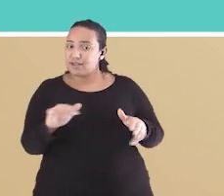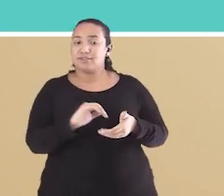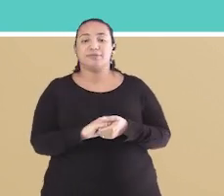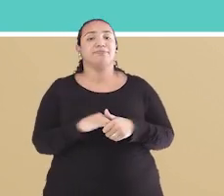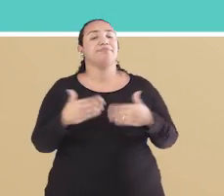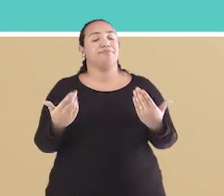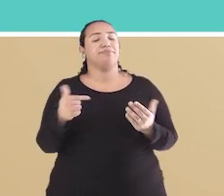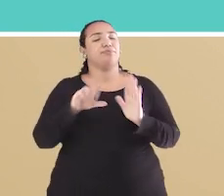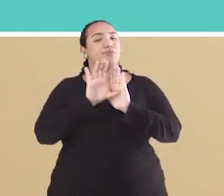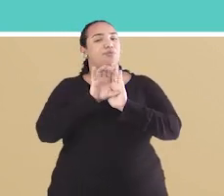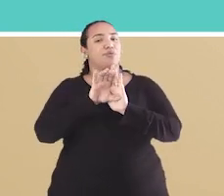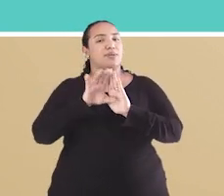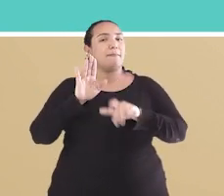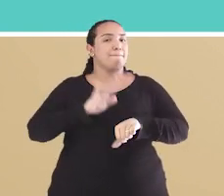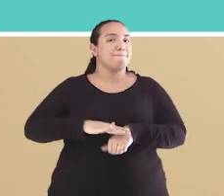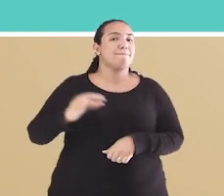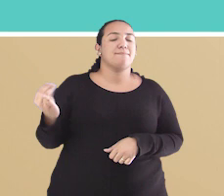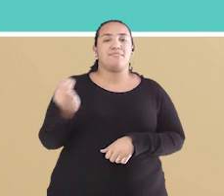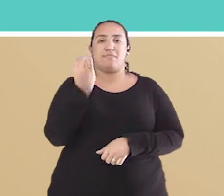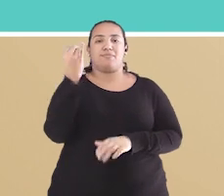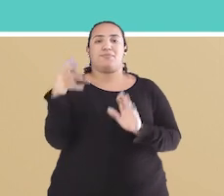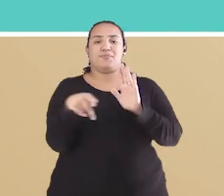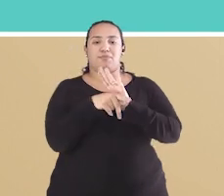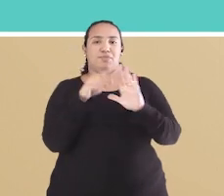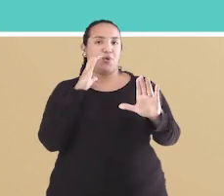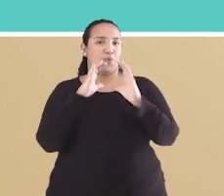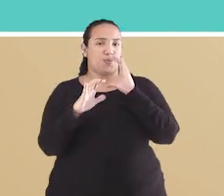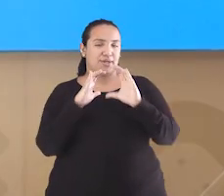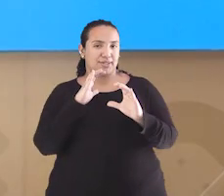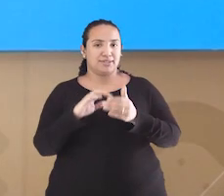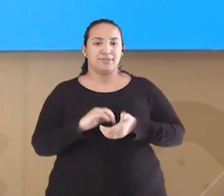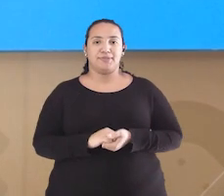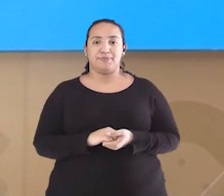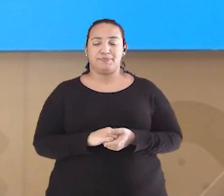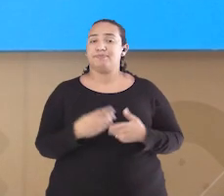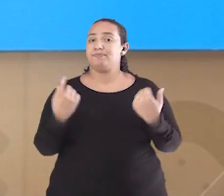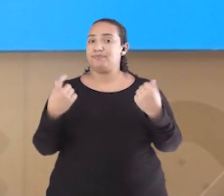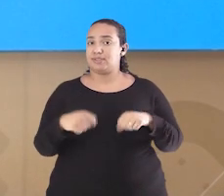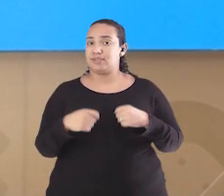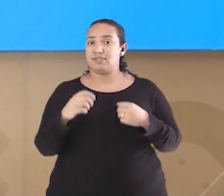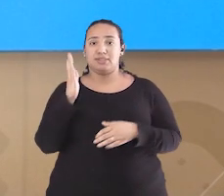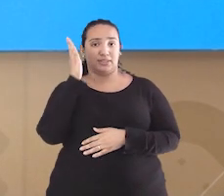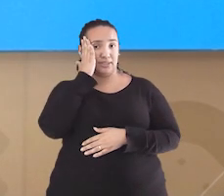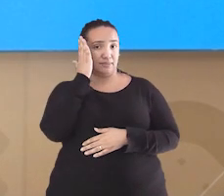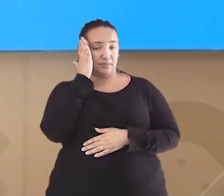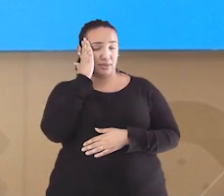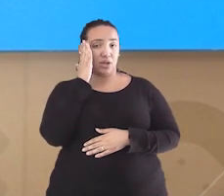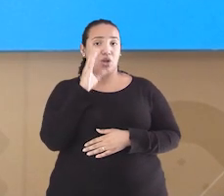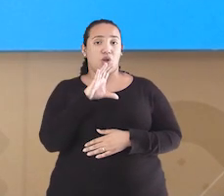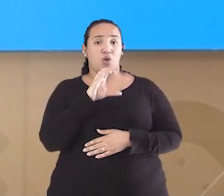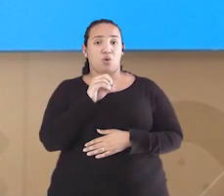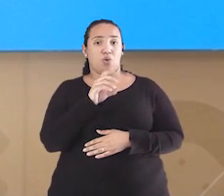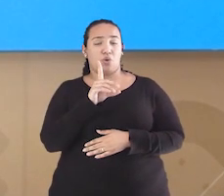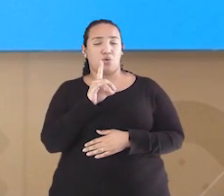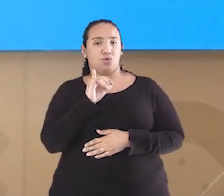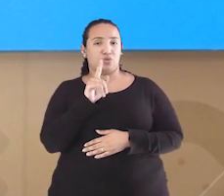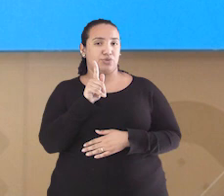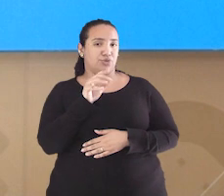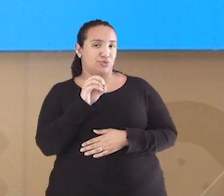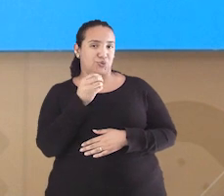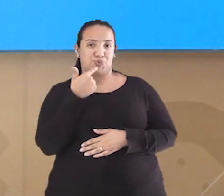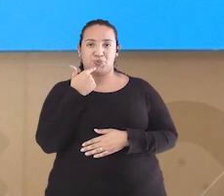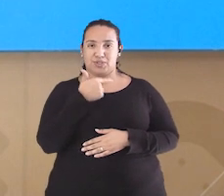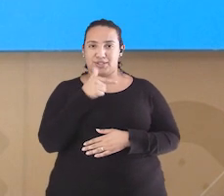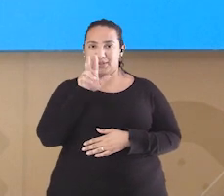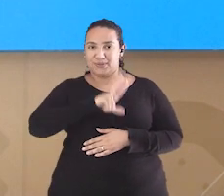Esse é um dos conceitos mais importantes da comunicação. Se apropriar do código, ou seja, da língua utilizada para